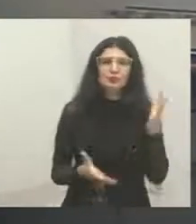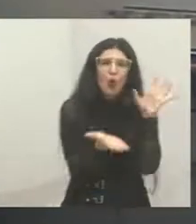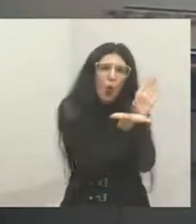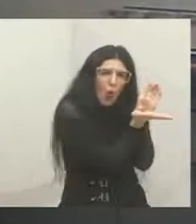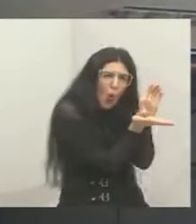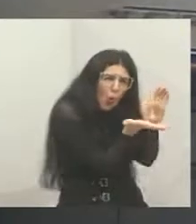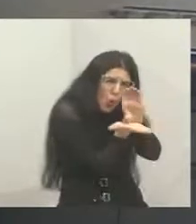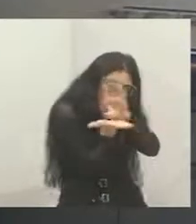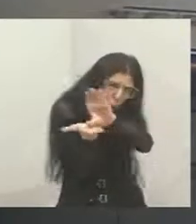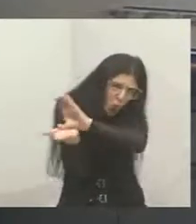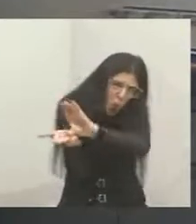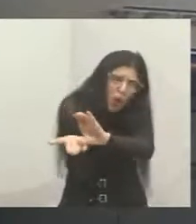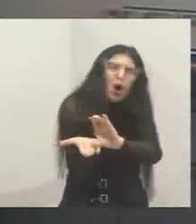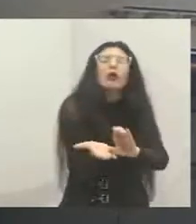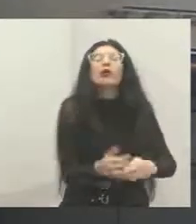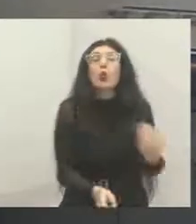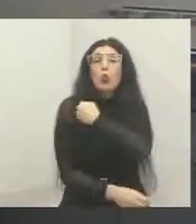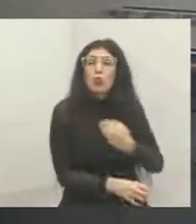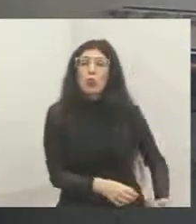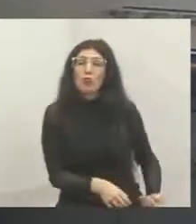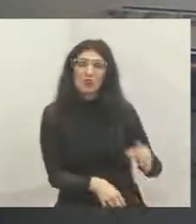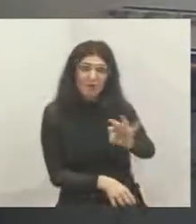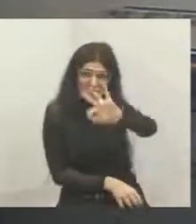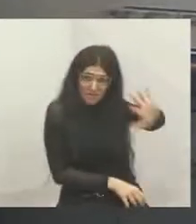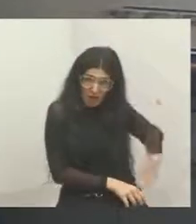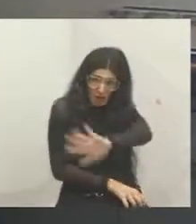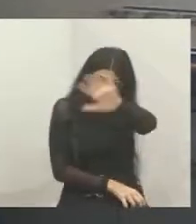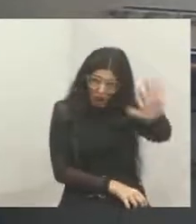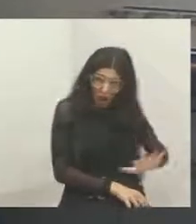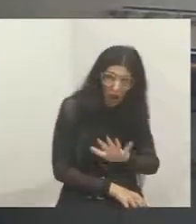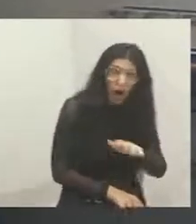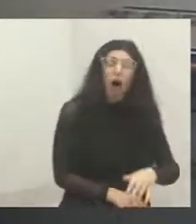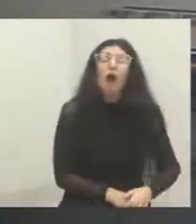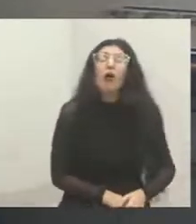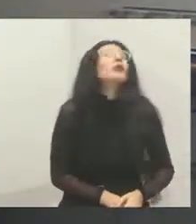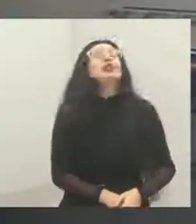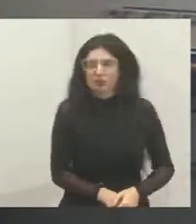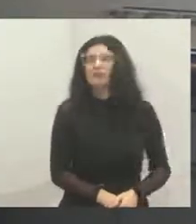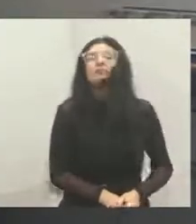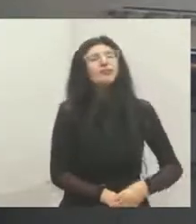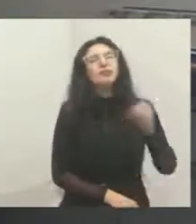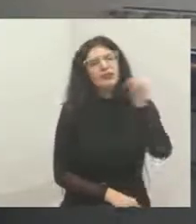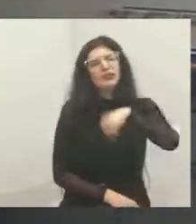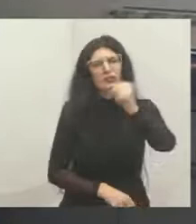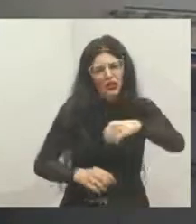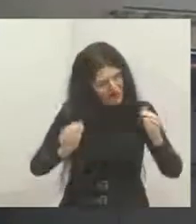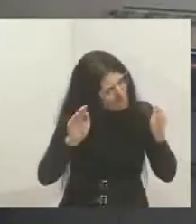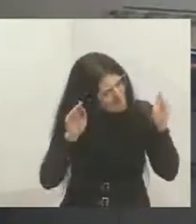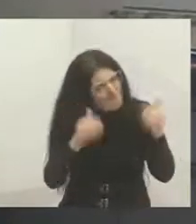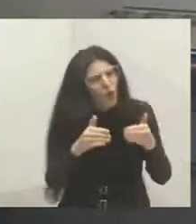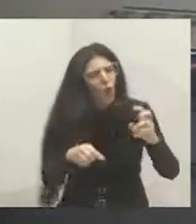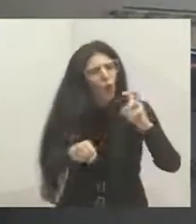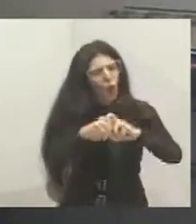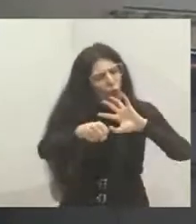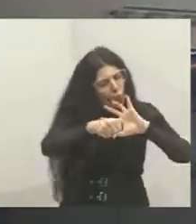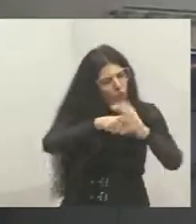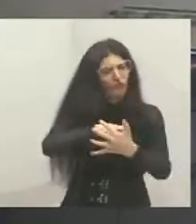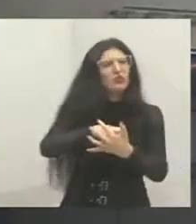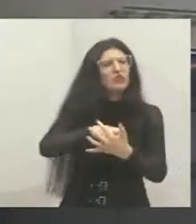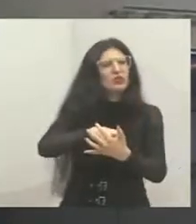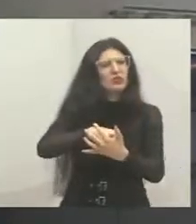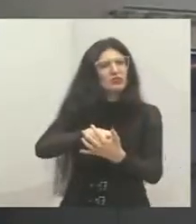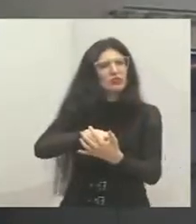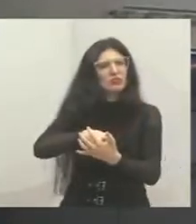aí são receitas que o governo federal pegou e falou, essa é para o Covid, essa é para o Covid. Não